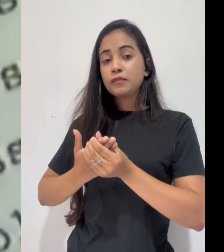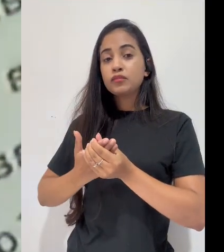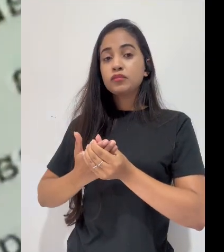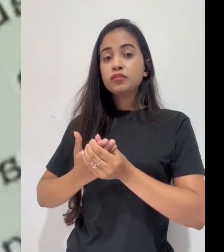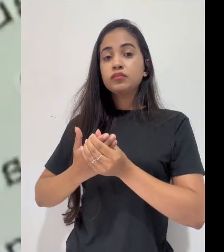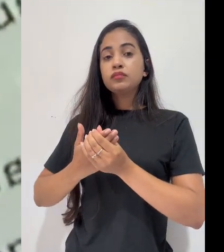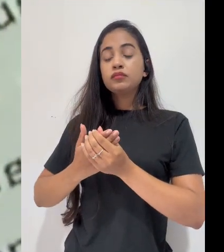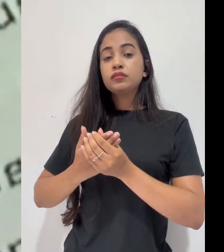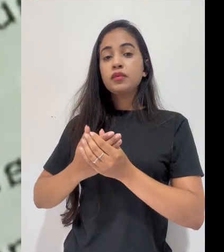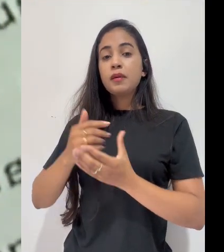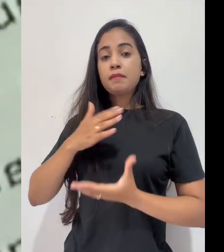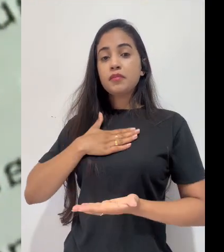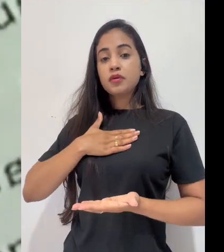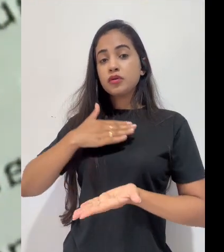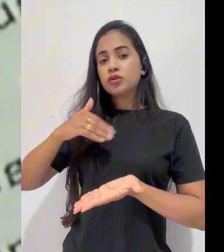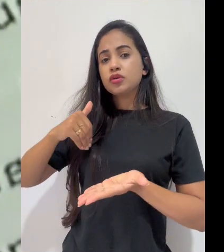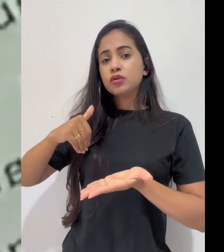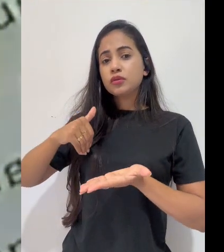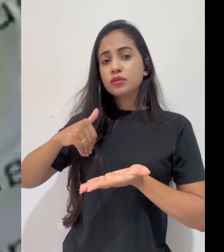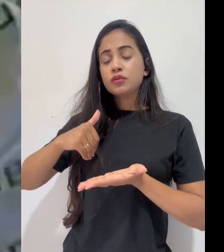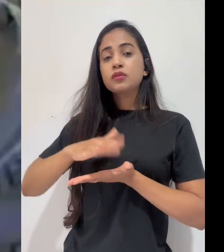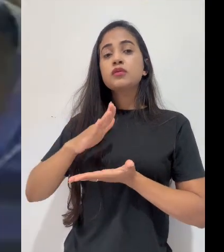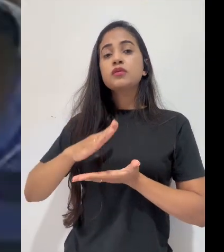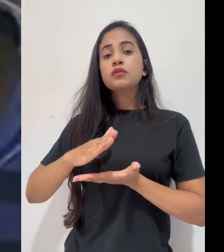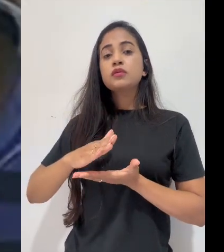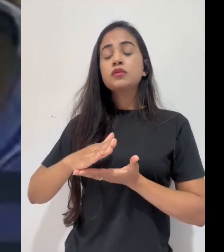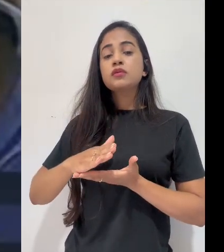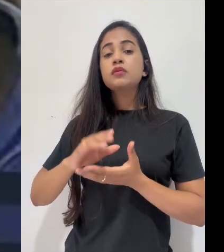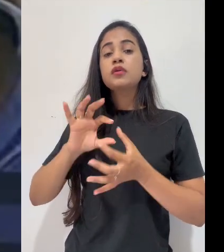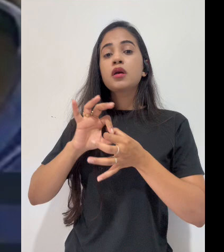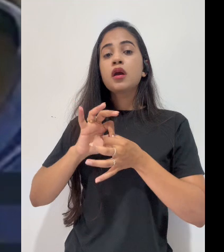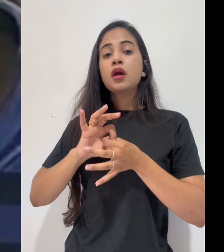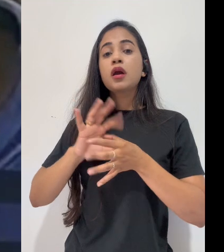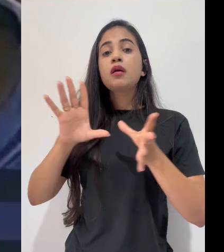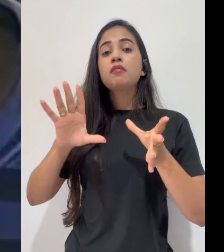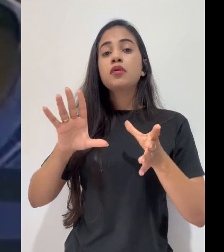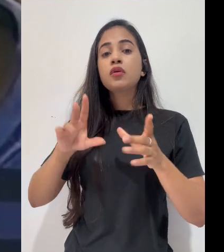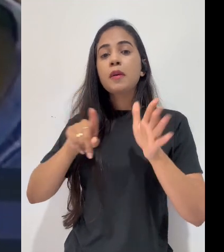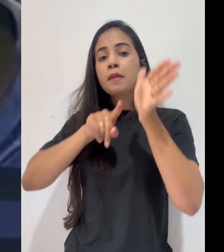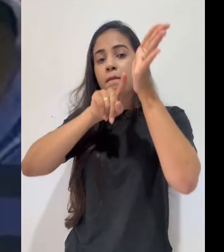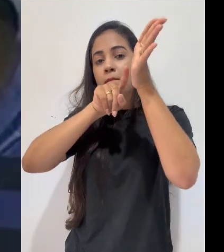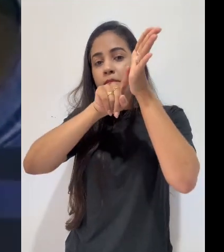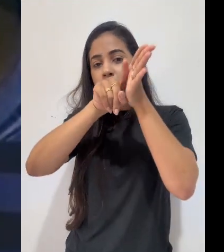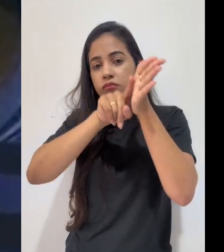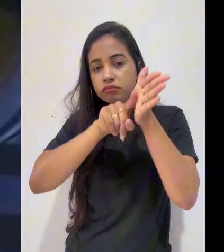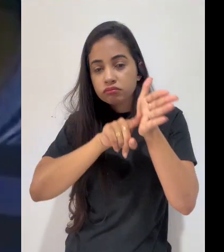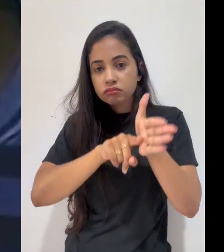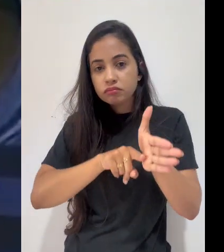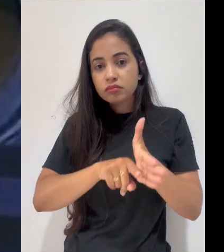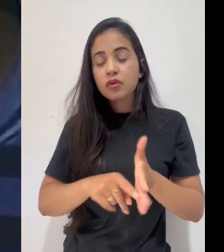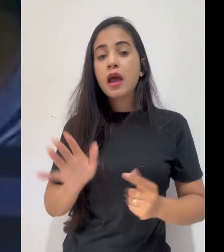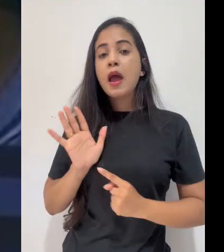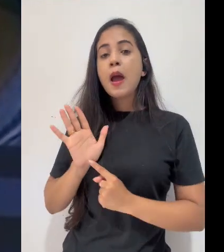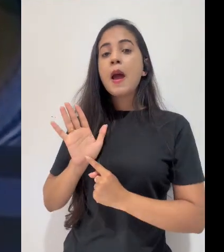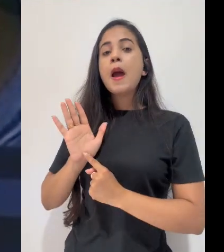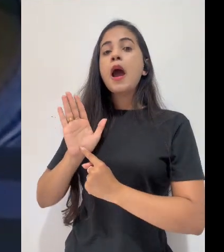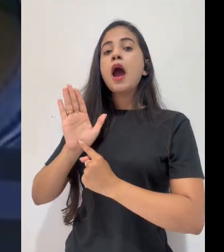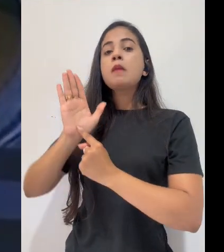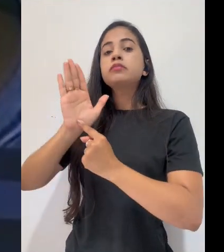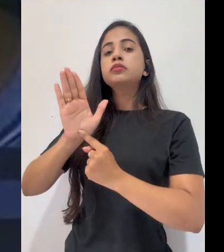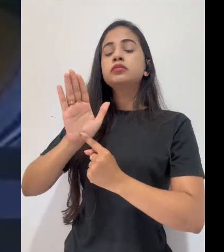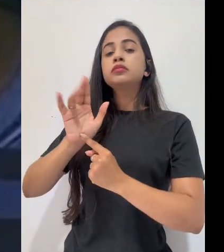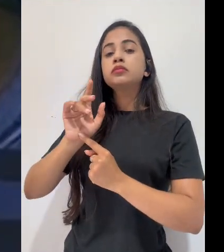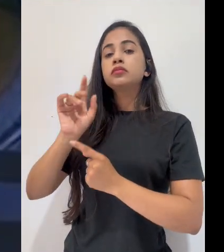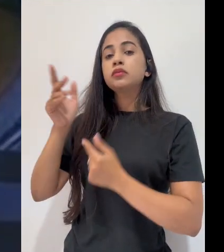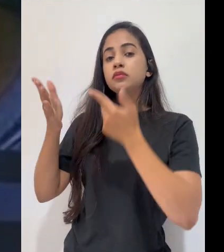mandar sustar o ato de minha demissão e determinando a abertura de uma sindicância. Apresento-lhe meus protestos